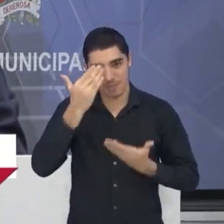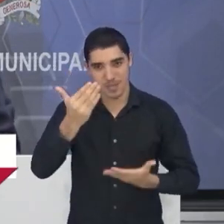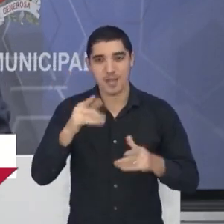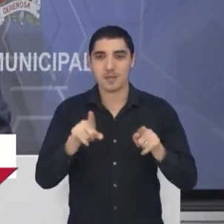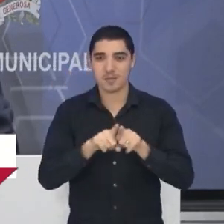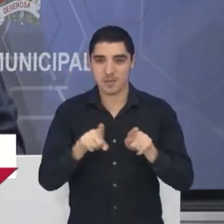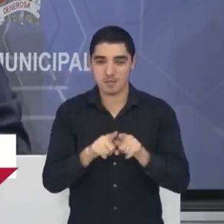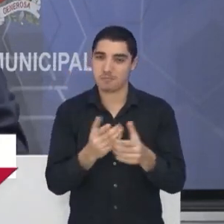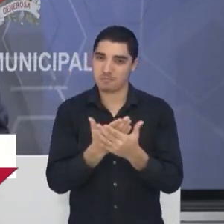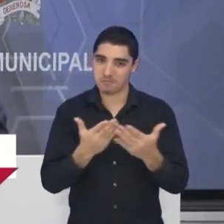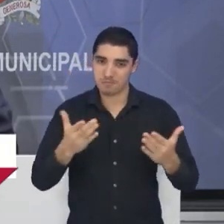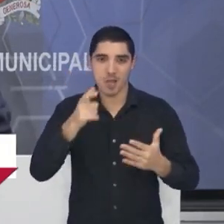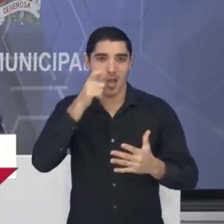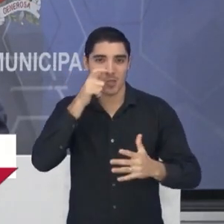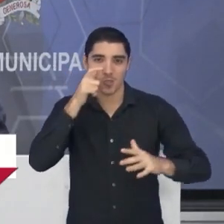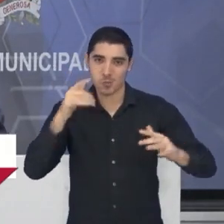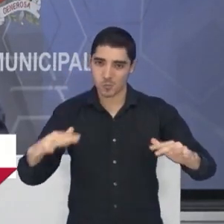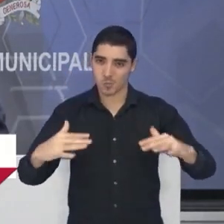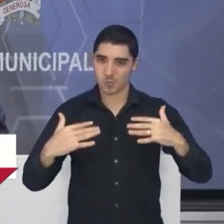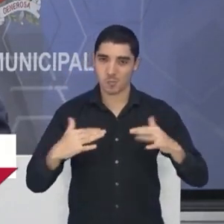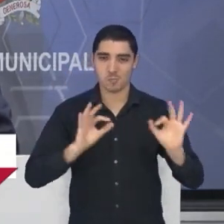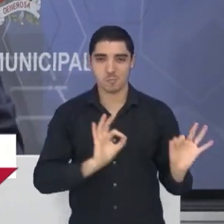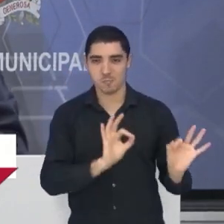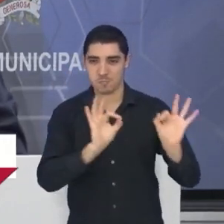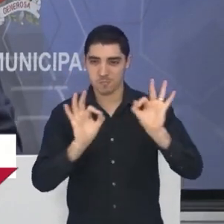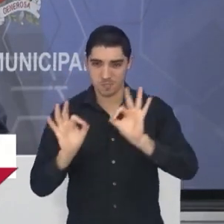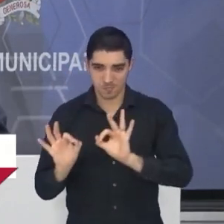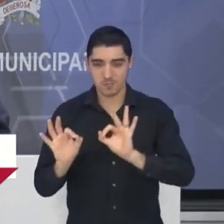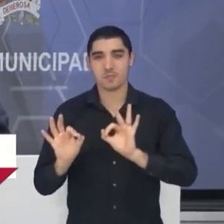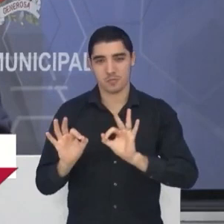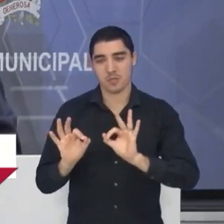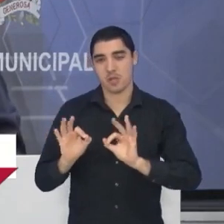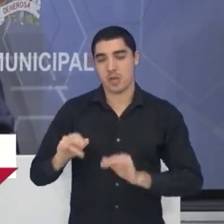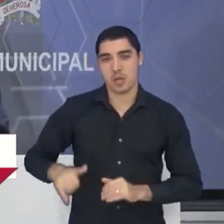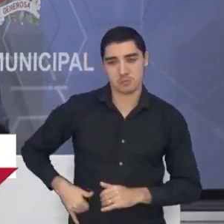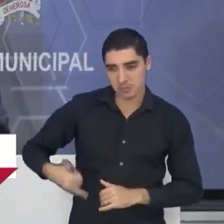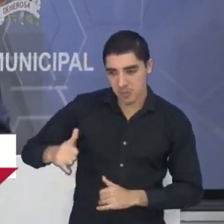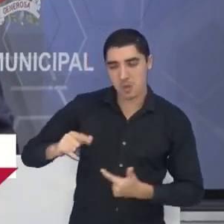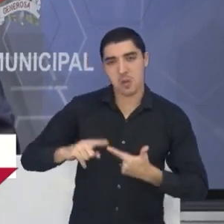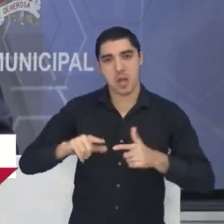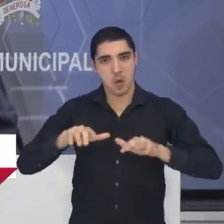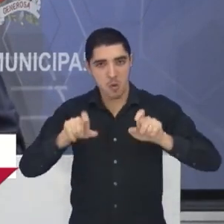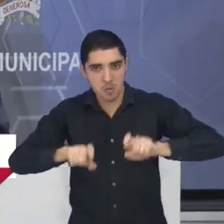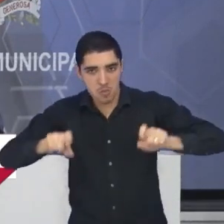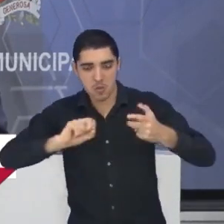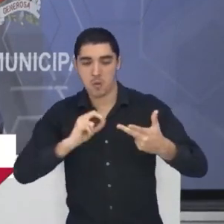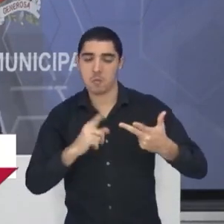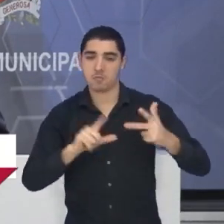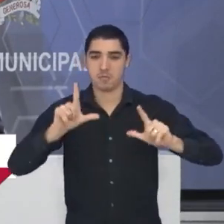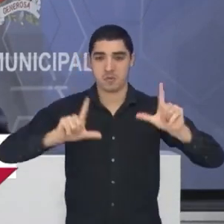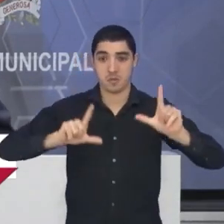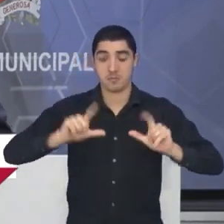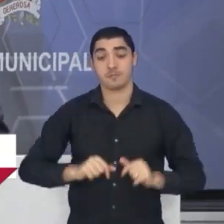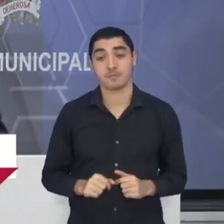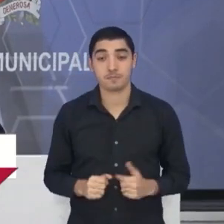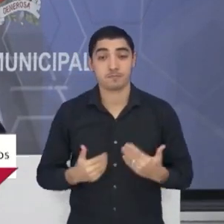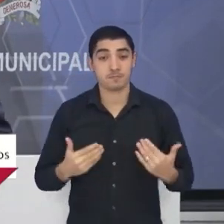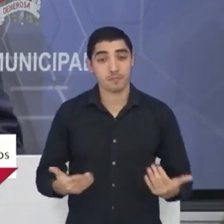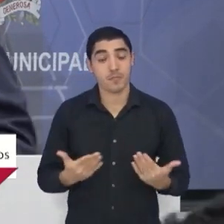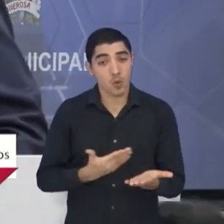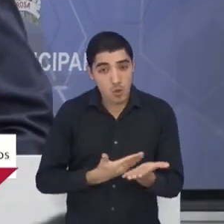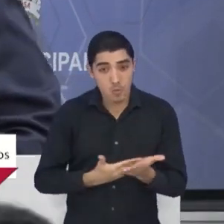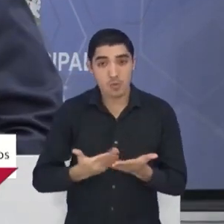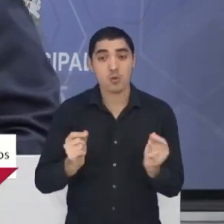carinho daqueles que nos acompanham pela televisão pelo smartphone ou pelo computador nós estamos dando início neste momento ao